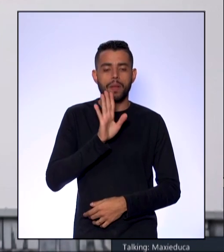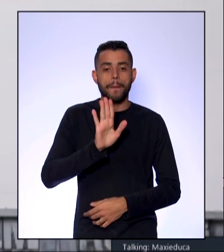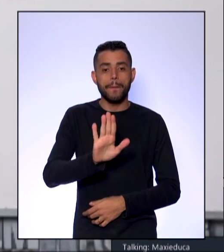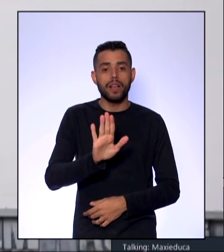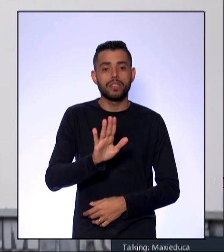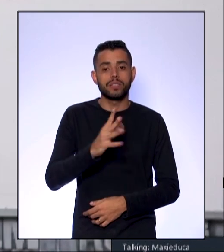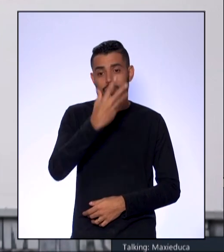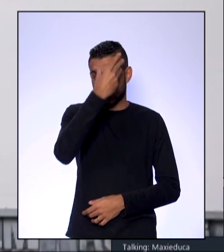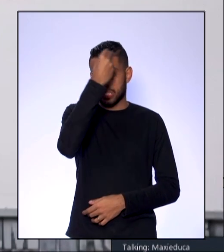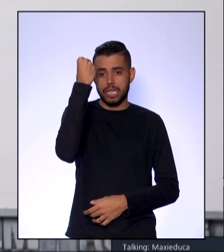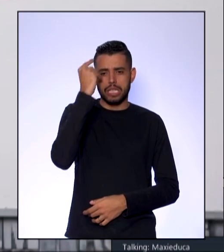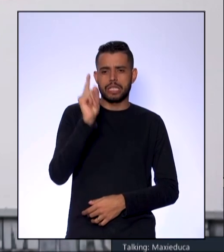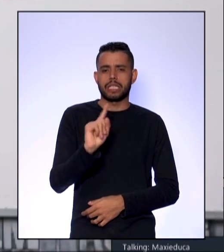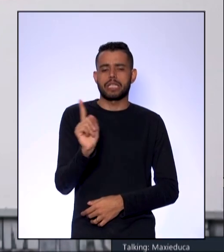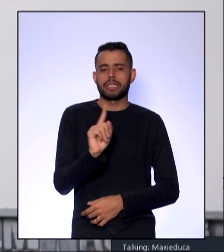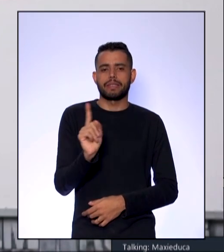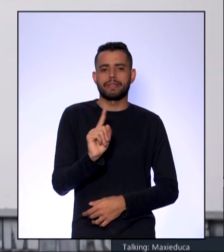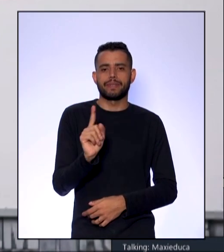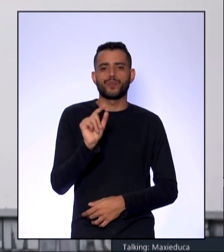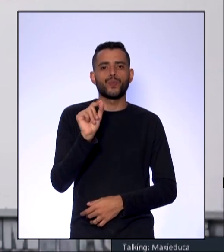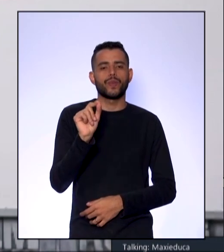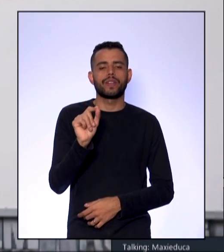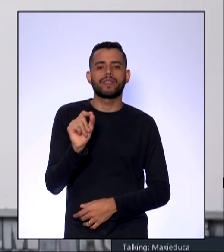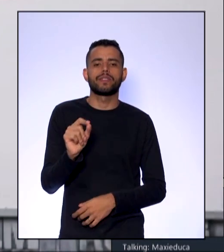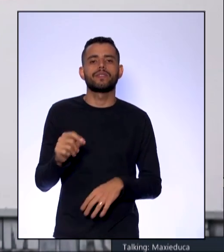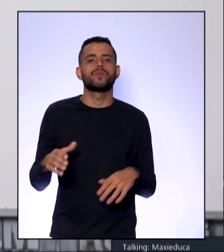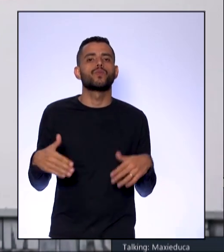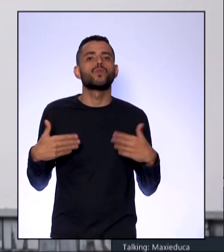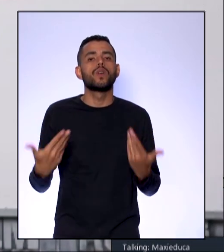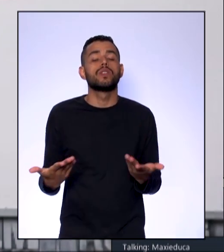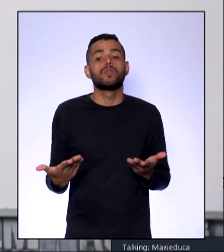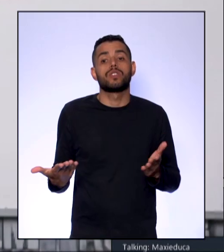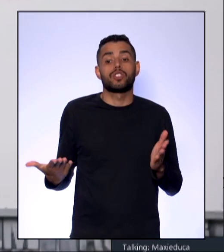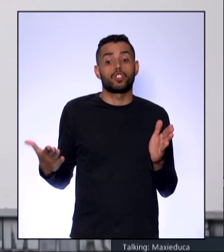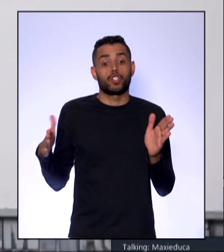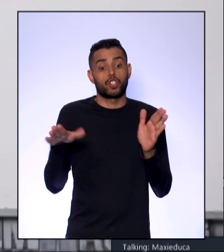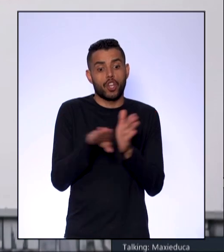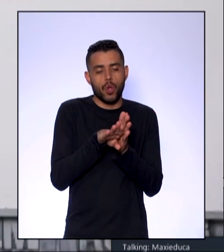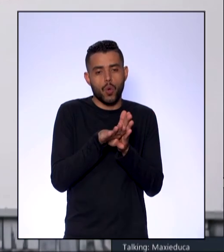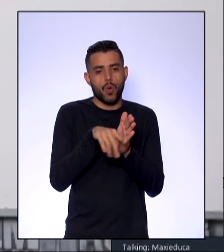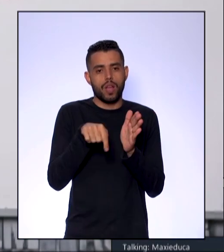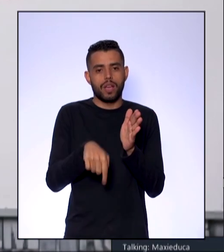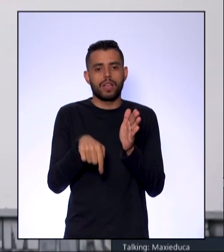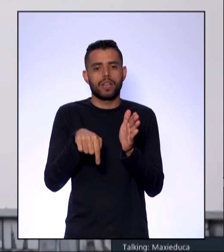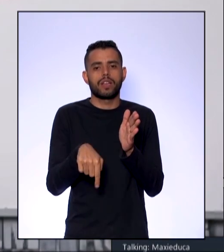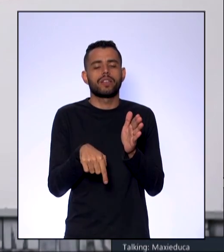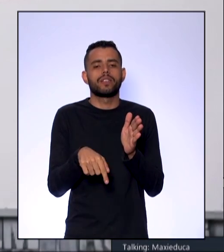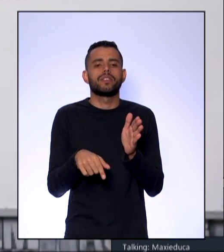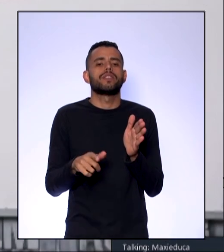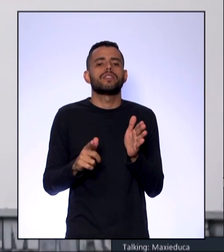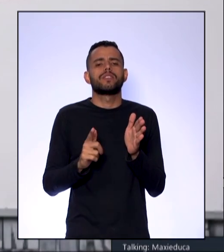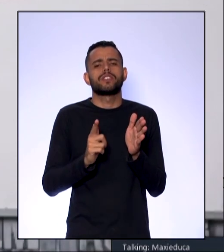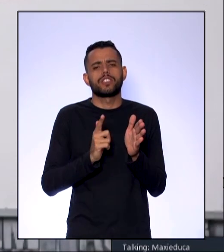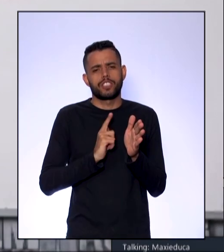posso esquecer que quando eles chegaram aqui, já